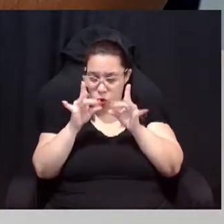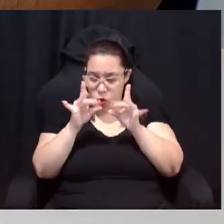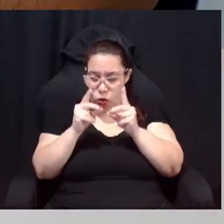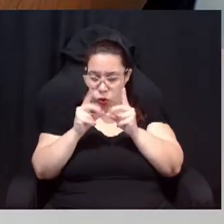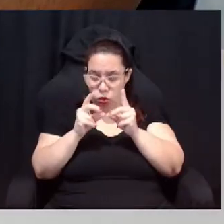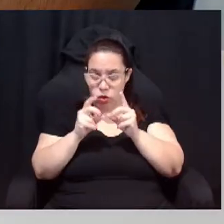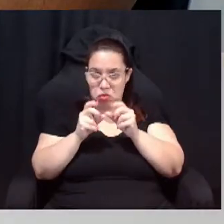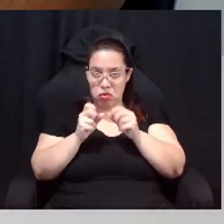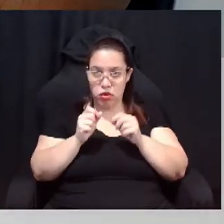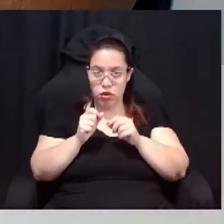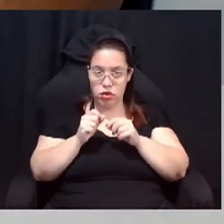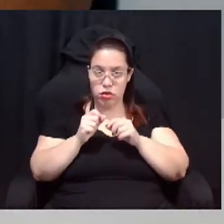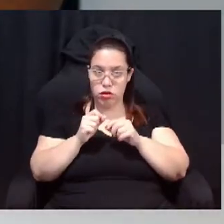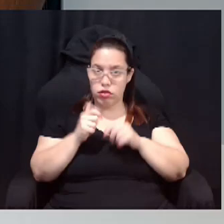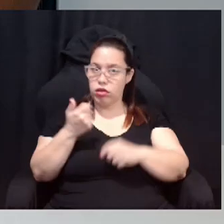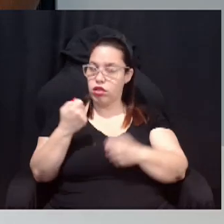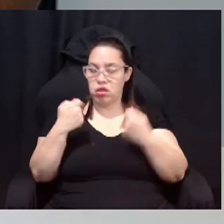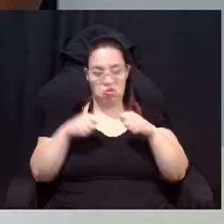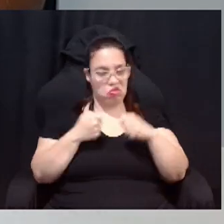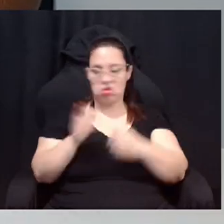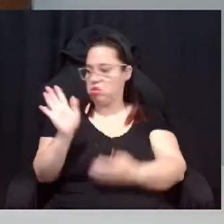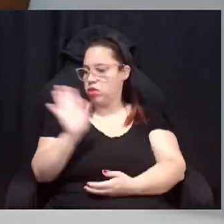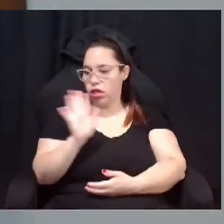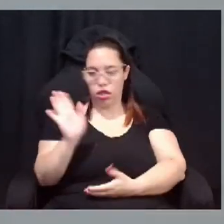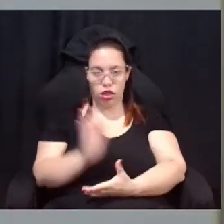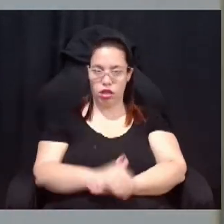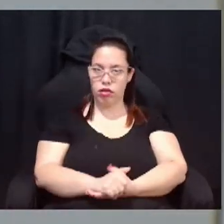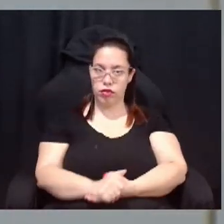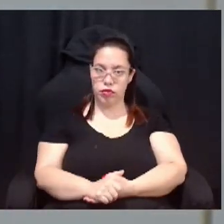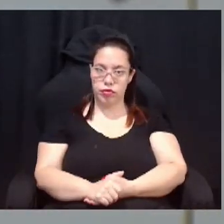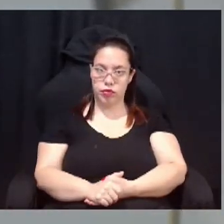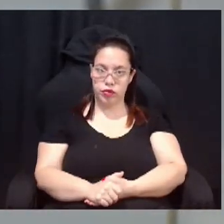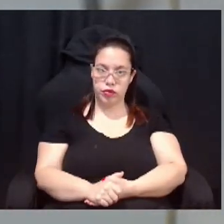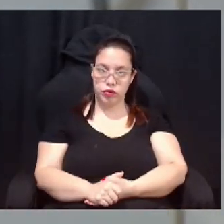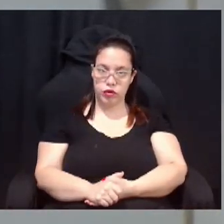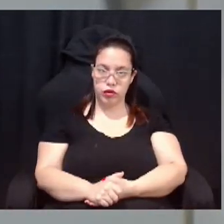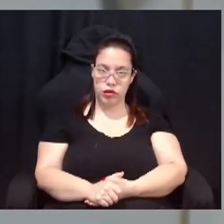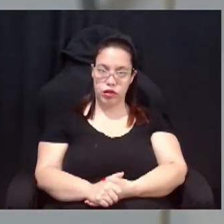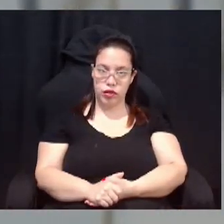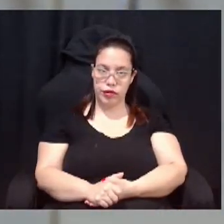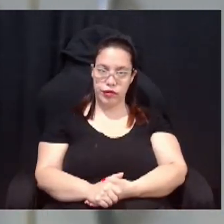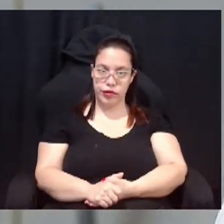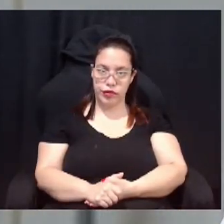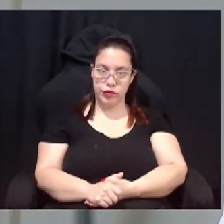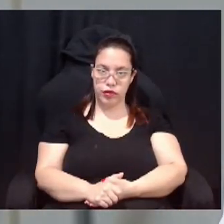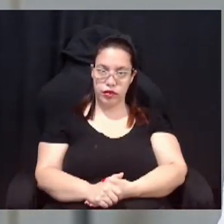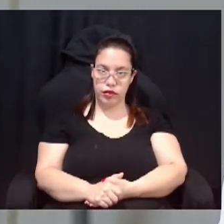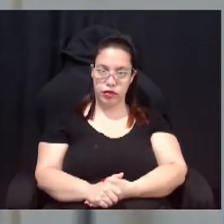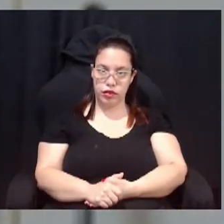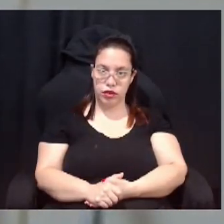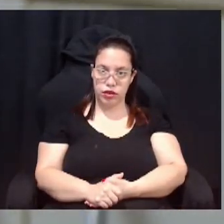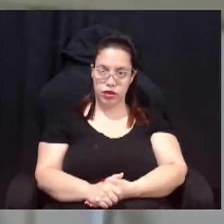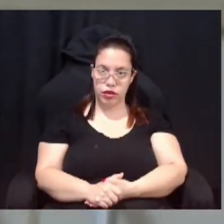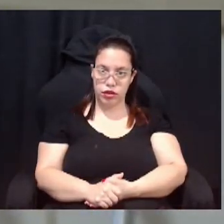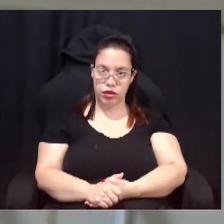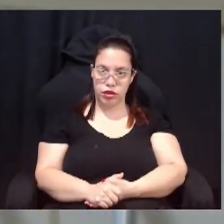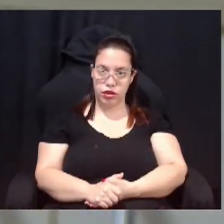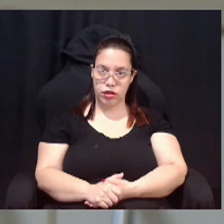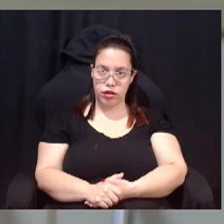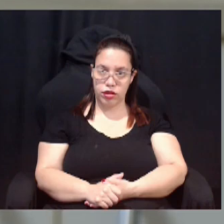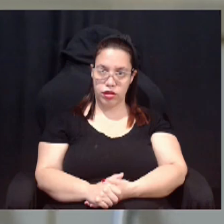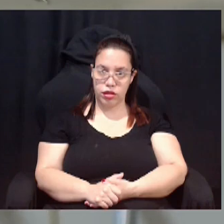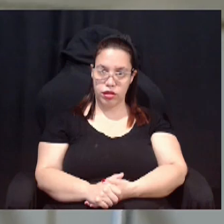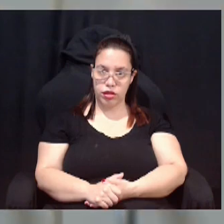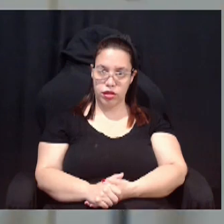aqui, mas não precisa, tá? É só ele mesmo e ele já se basta. Ah, ficou aparecendo aqui